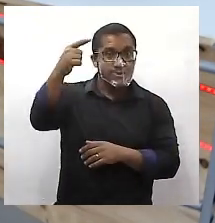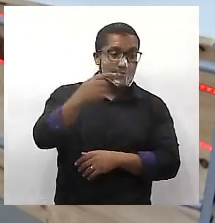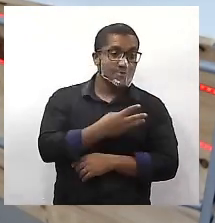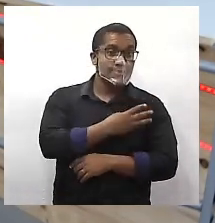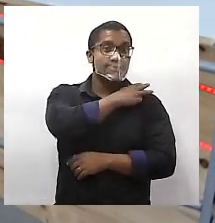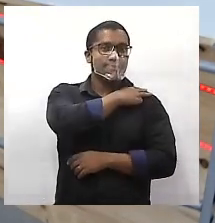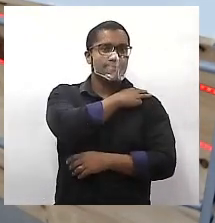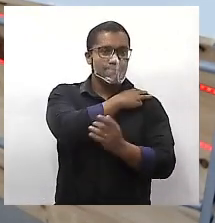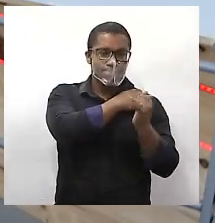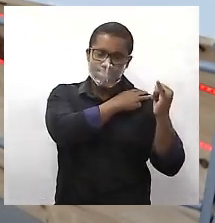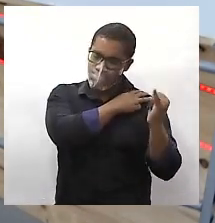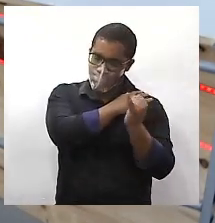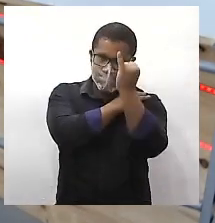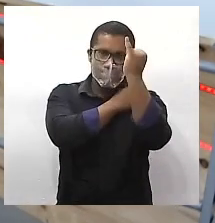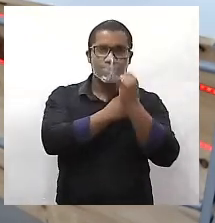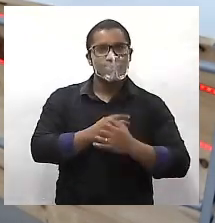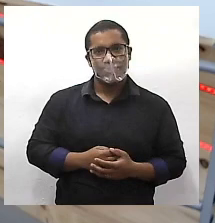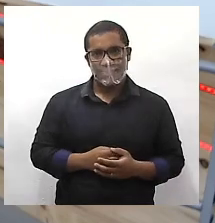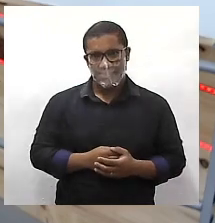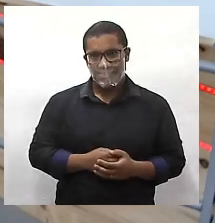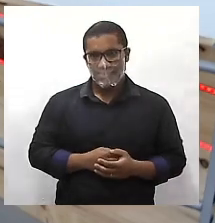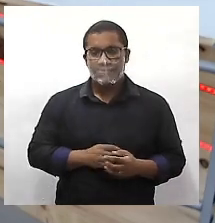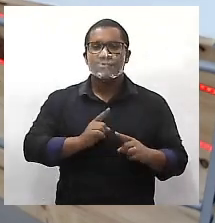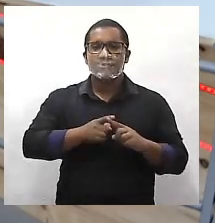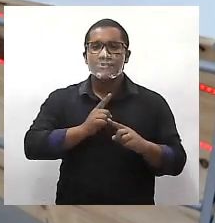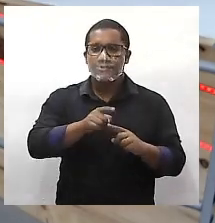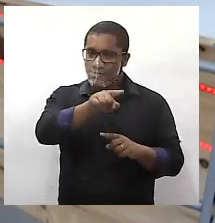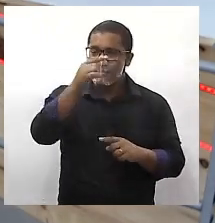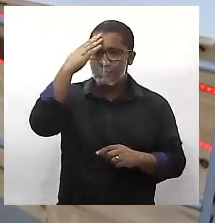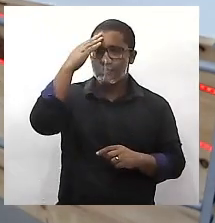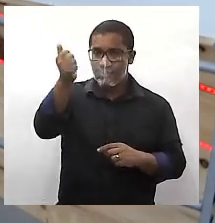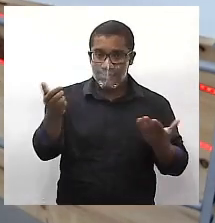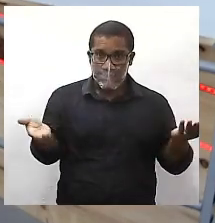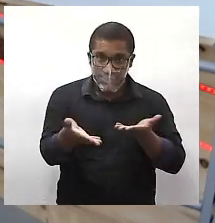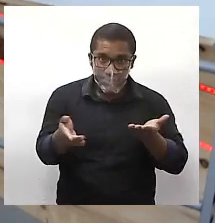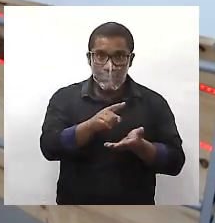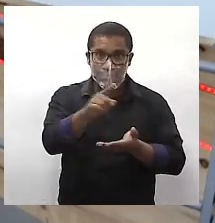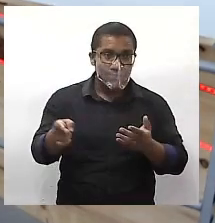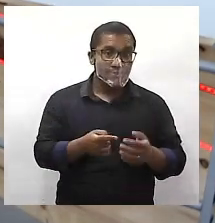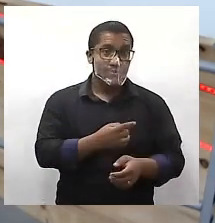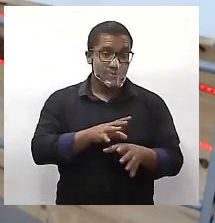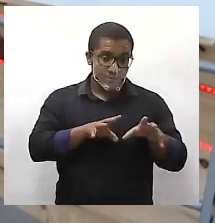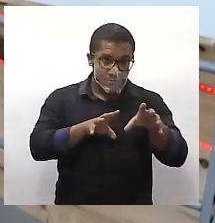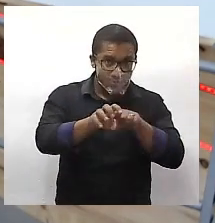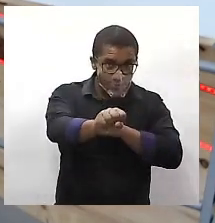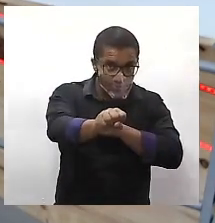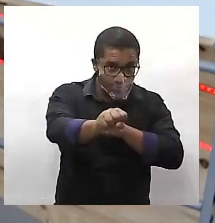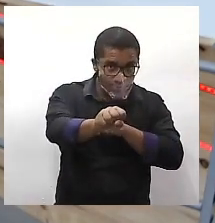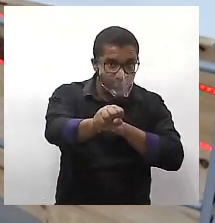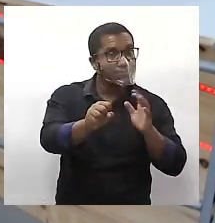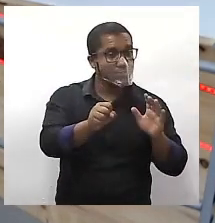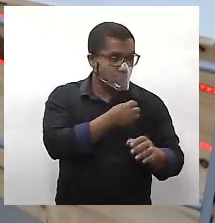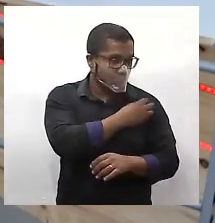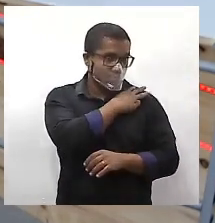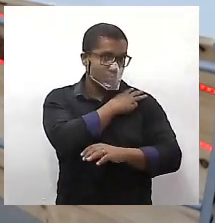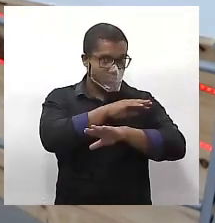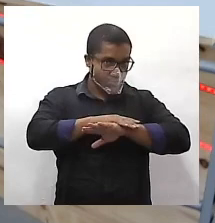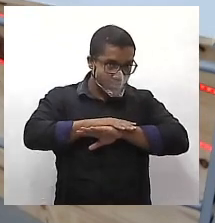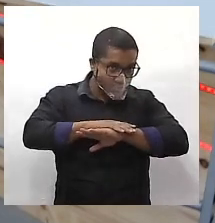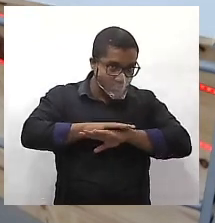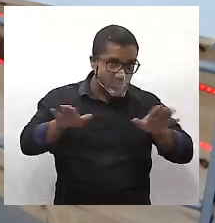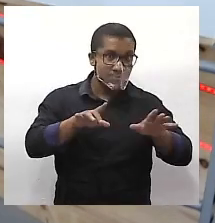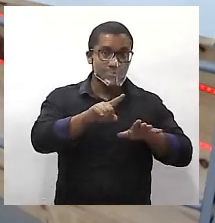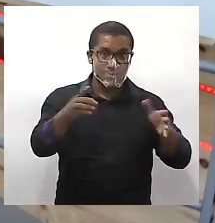um ano importantíssimo, tá? Porque vocês sabem que é nesse ano que vocês terminam o ensino médio e é nesse ano que no final do ano vocês